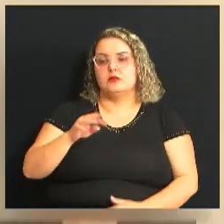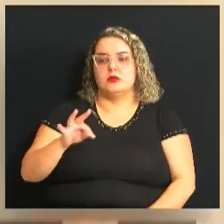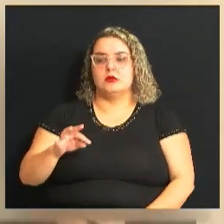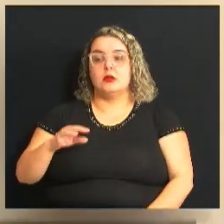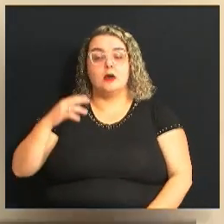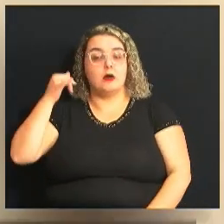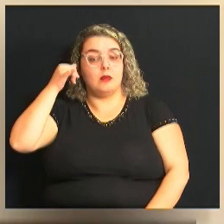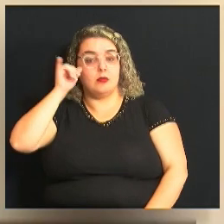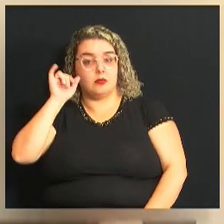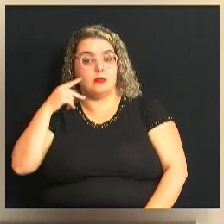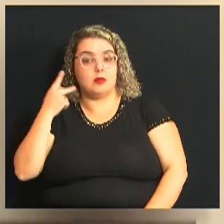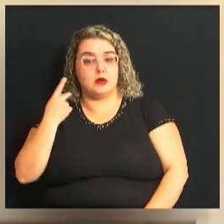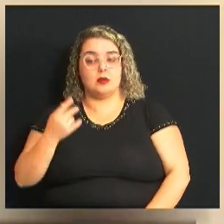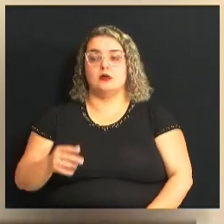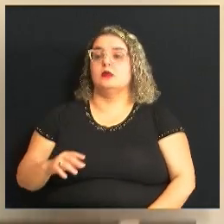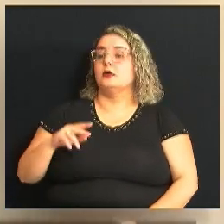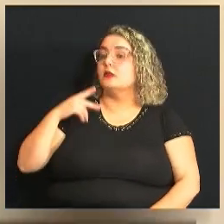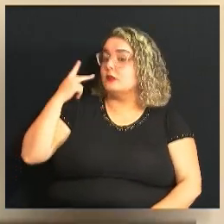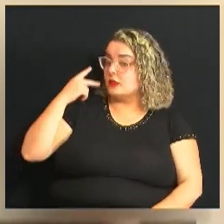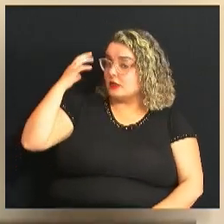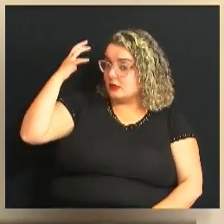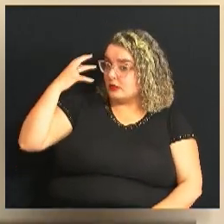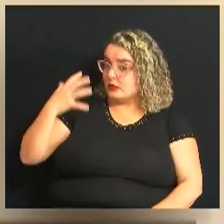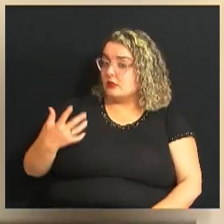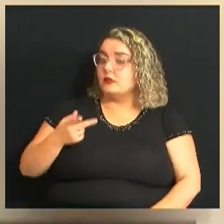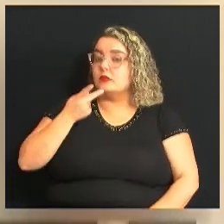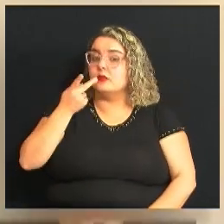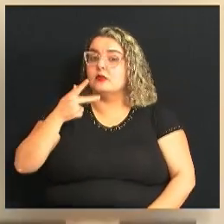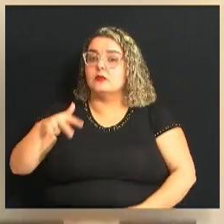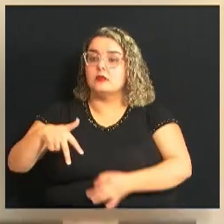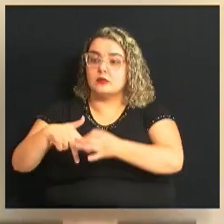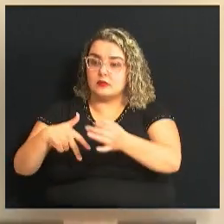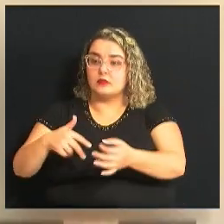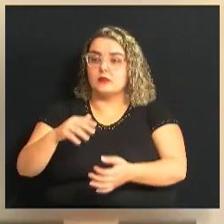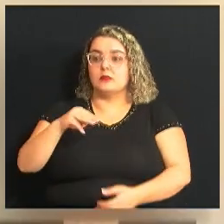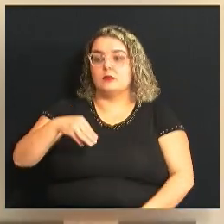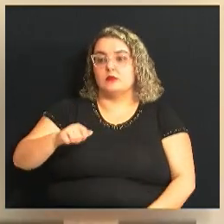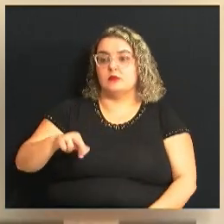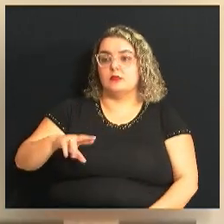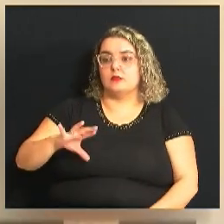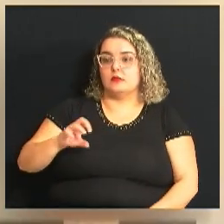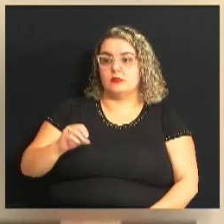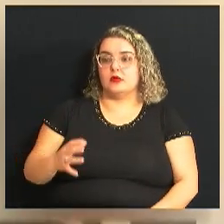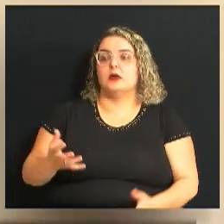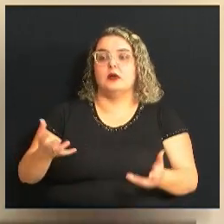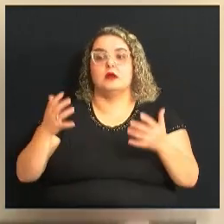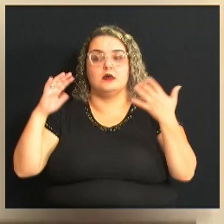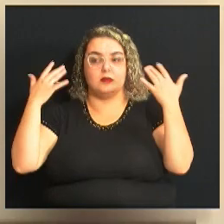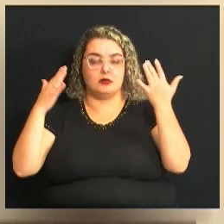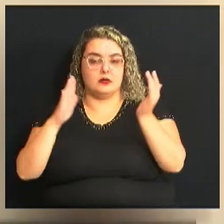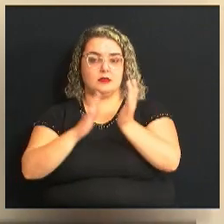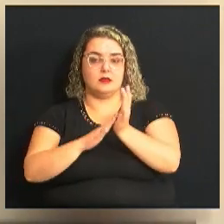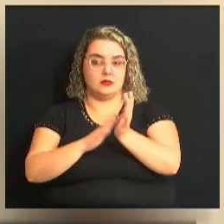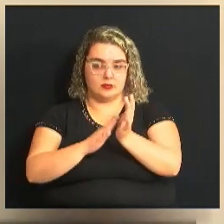Guida Calisto falaram sobre o homenageado Márcio Postman. Eu quero parabenizar,